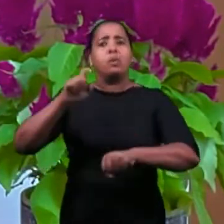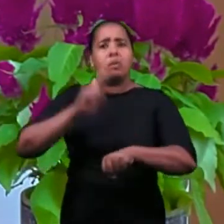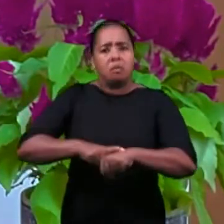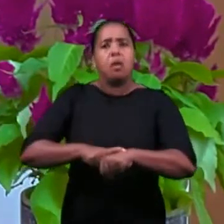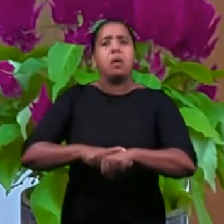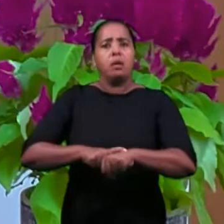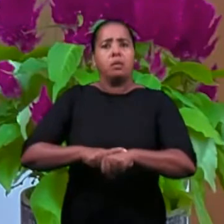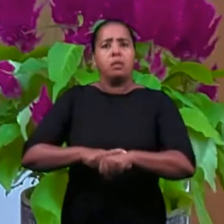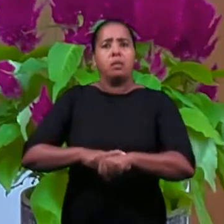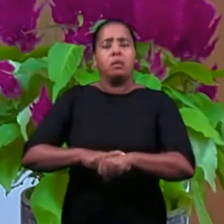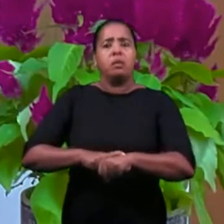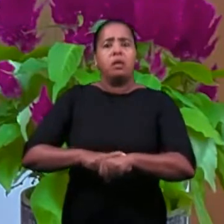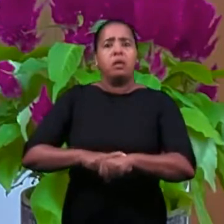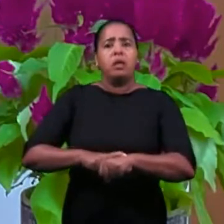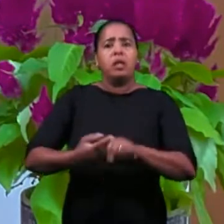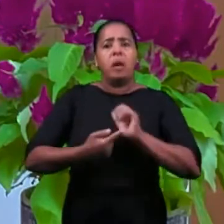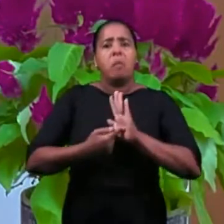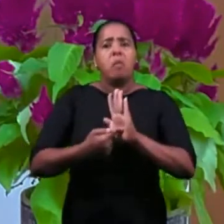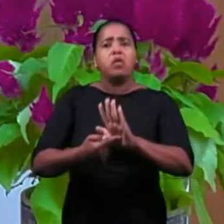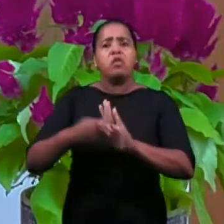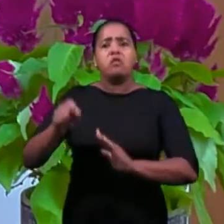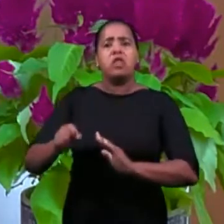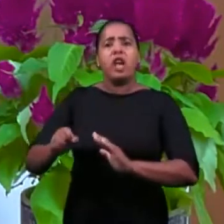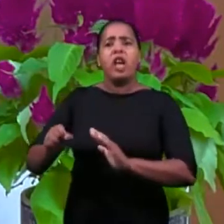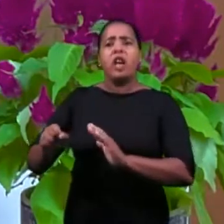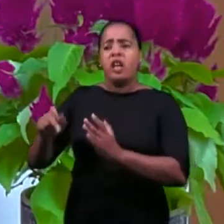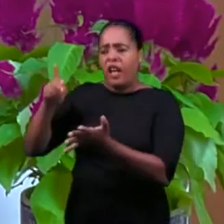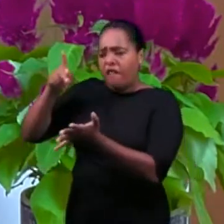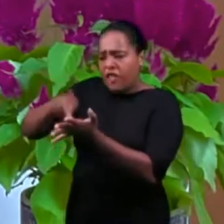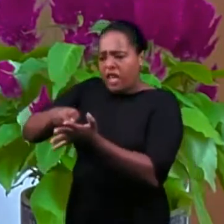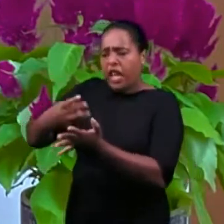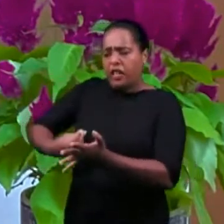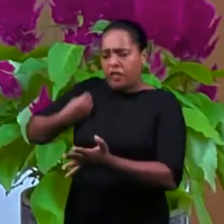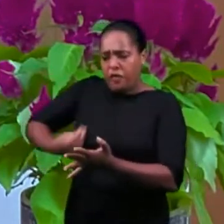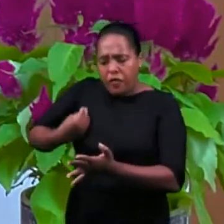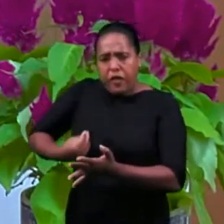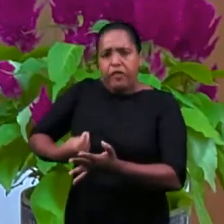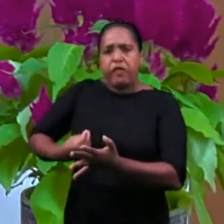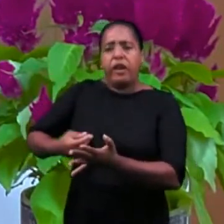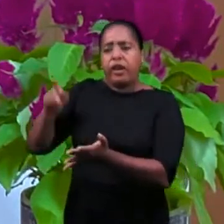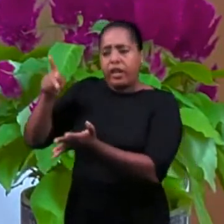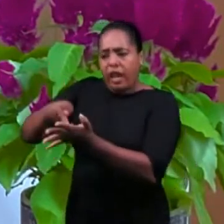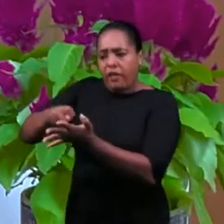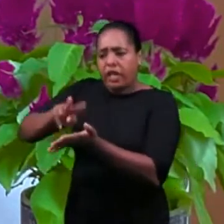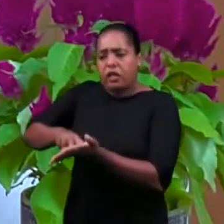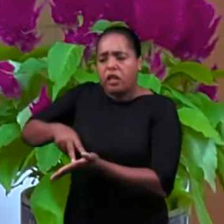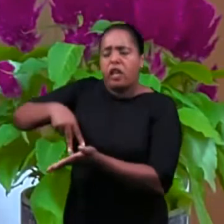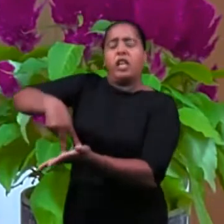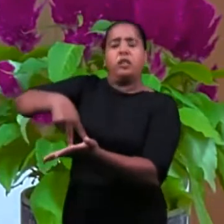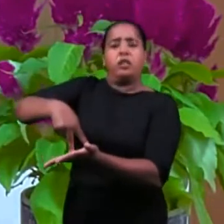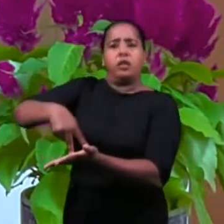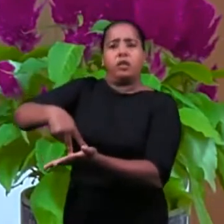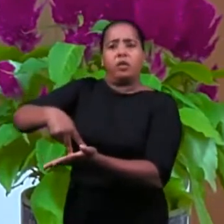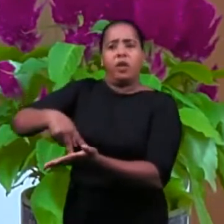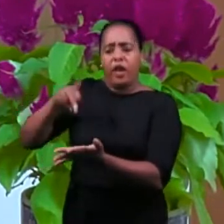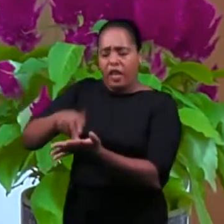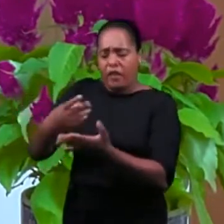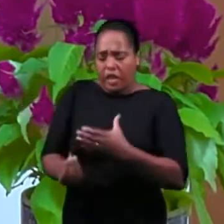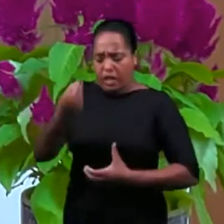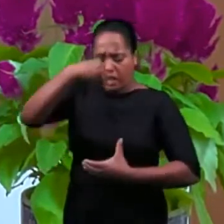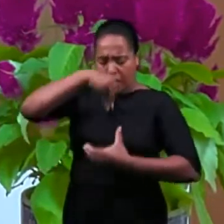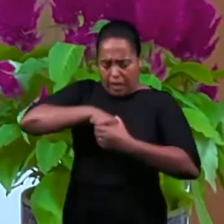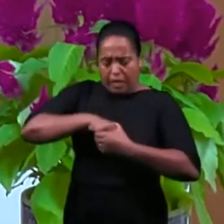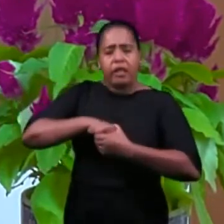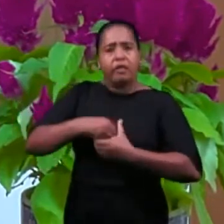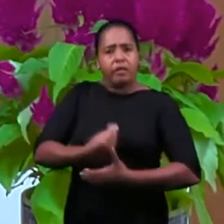que a verdade está viva, que a verdade ressuscitou, que a verdade na sua vida, ele está